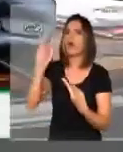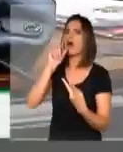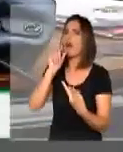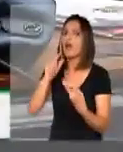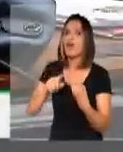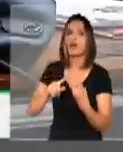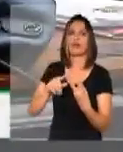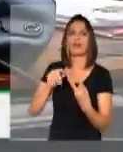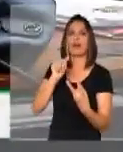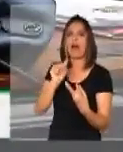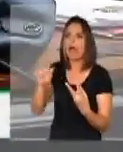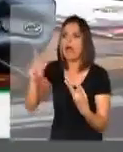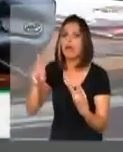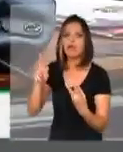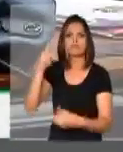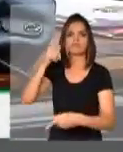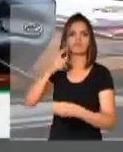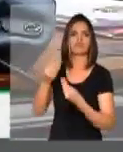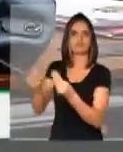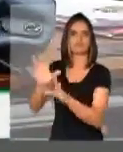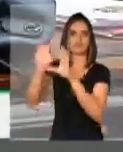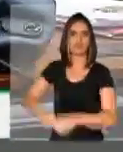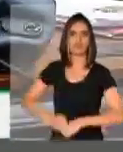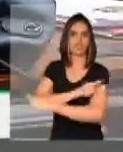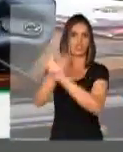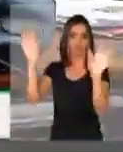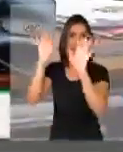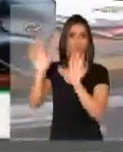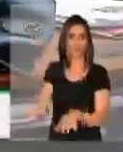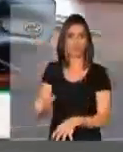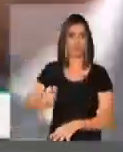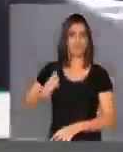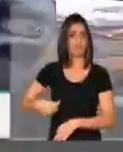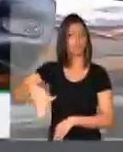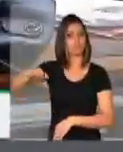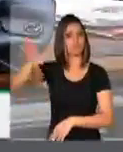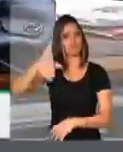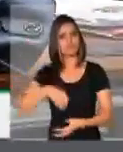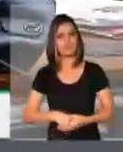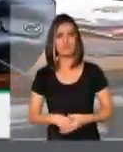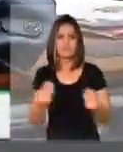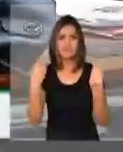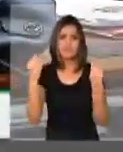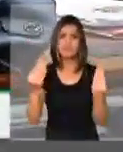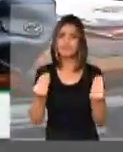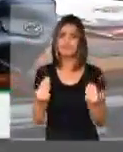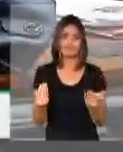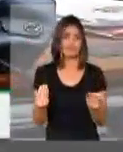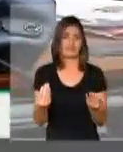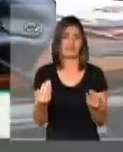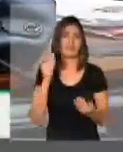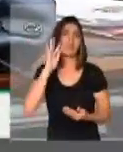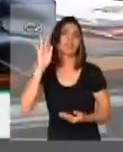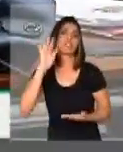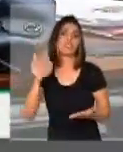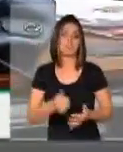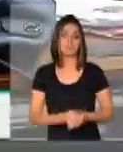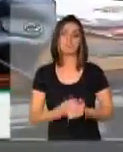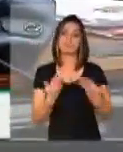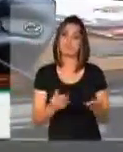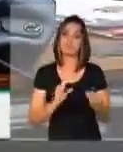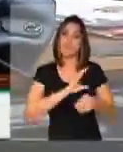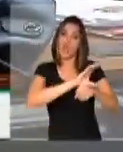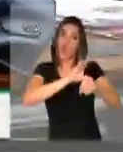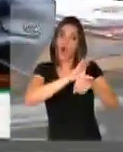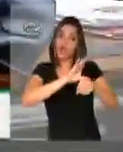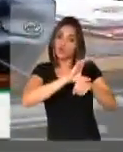ar. Portanto, é fundamental que nós mantenhamos na Constituição as regras atuais